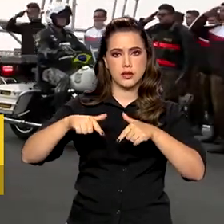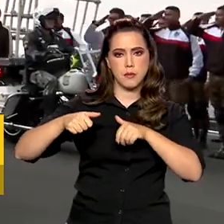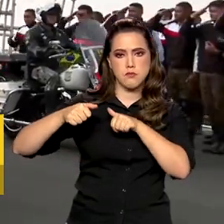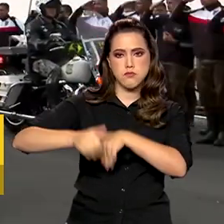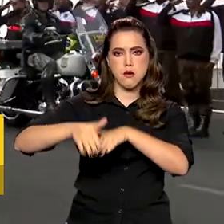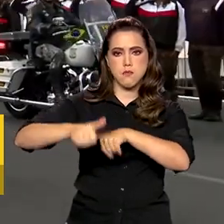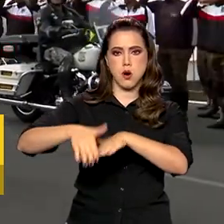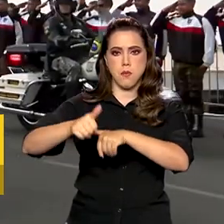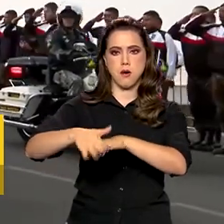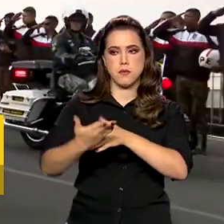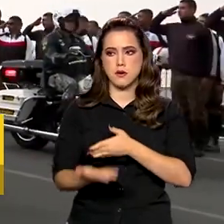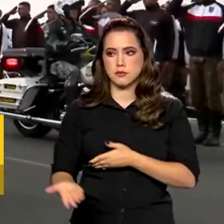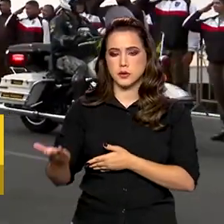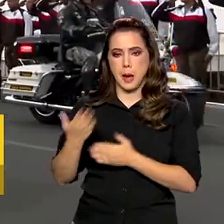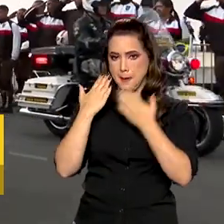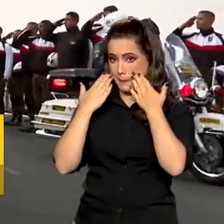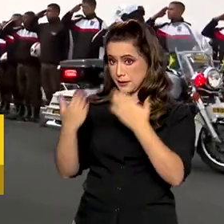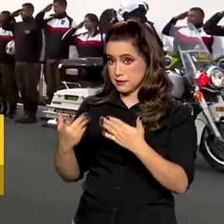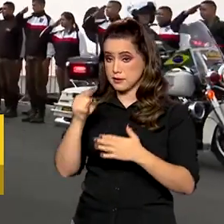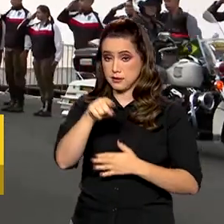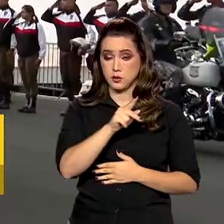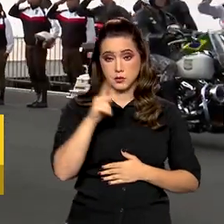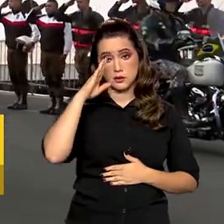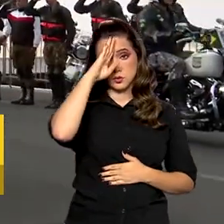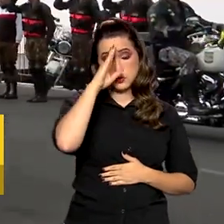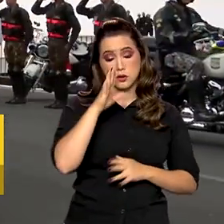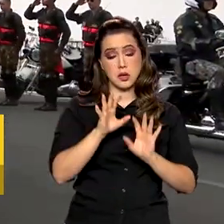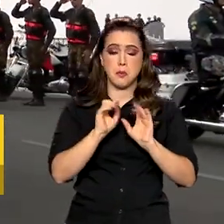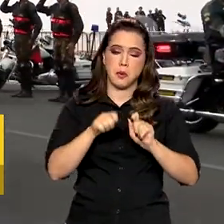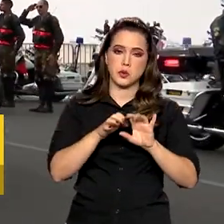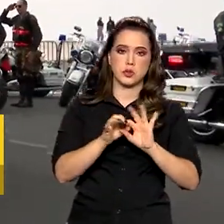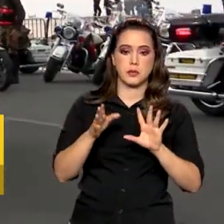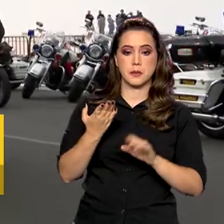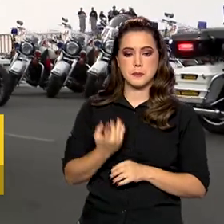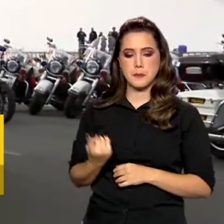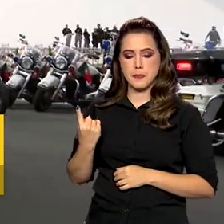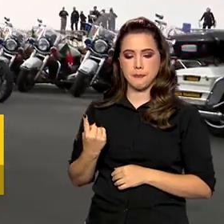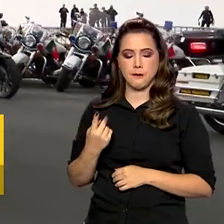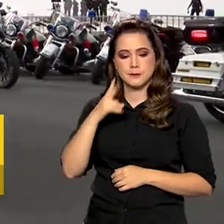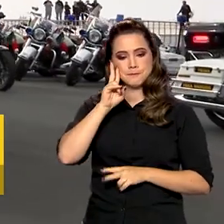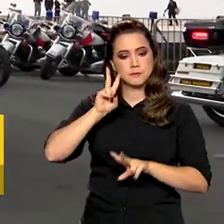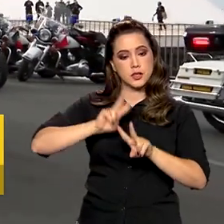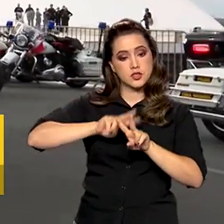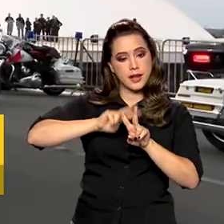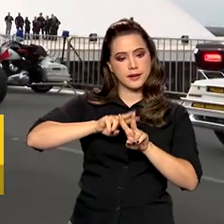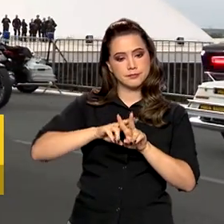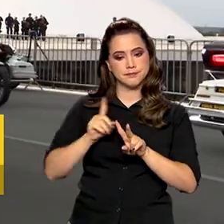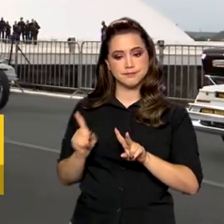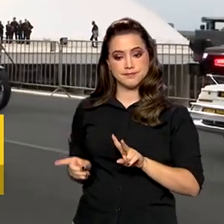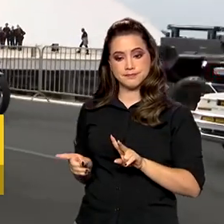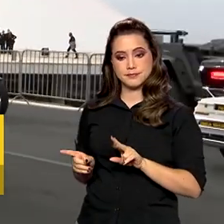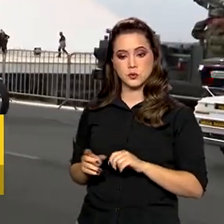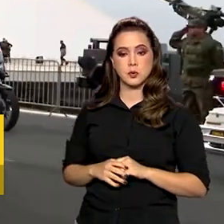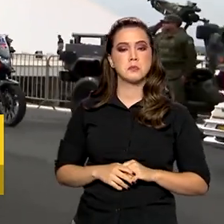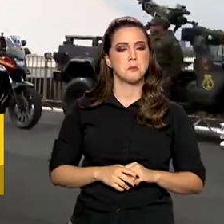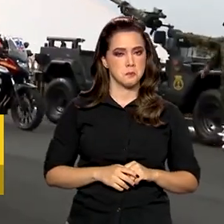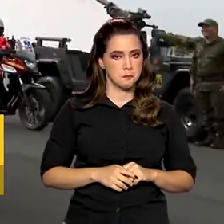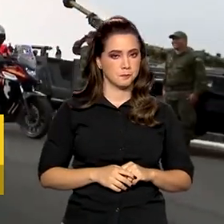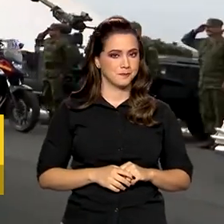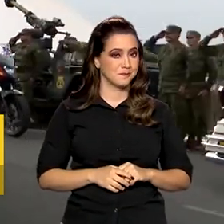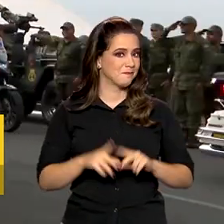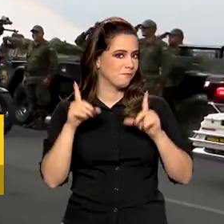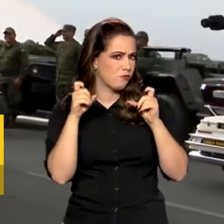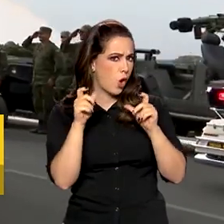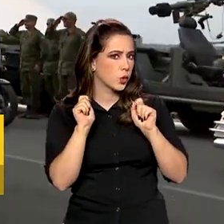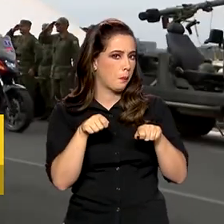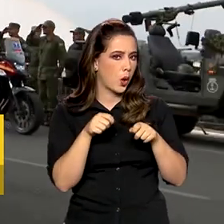segue acompanhando e relembra sempre aí, você pode ver, né, hashtag TV Brasil no set, participe, mande mensagem, mande texto, mande